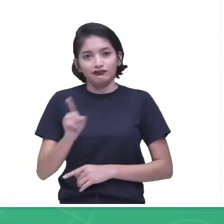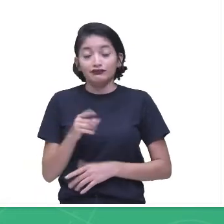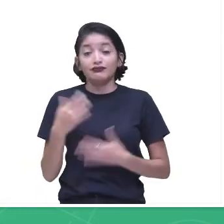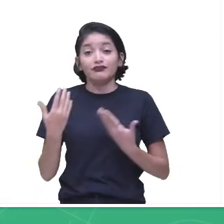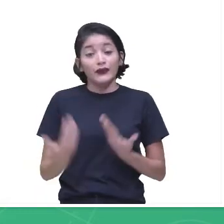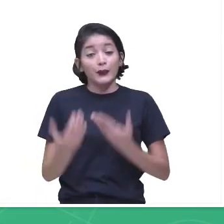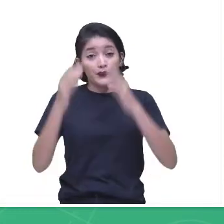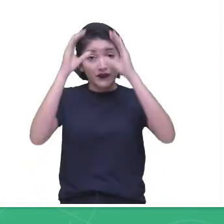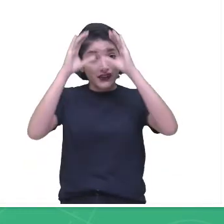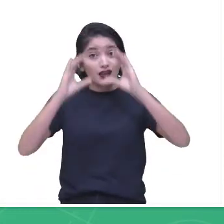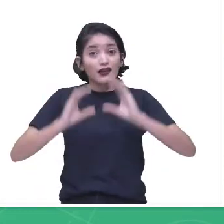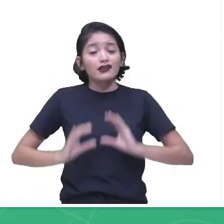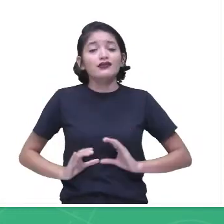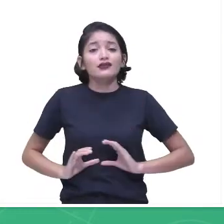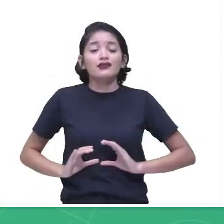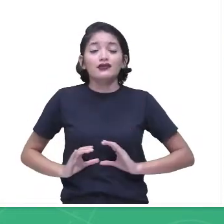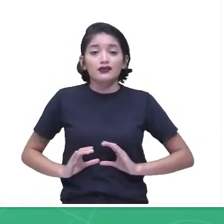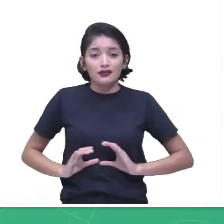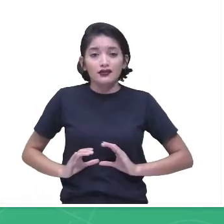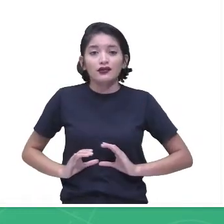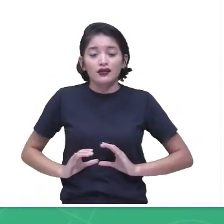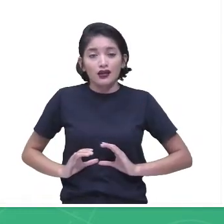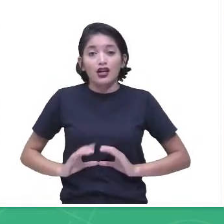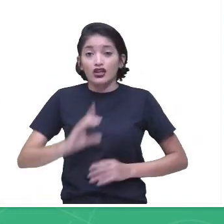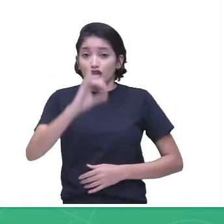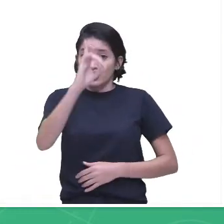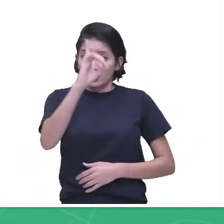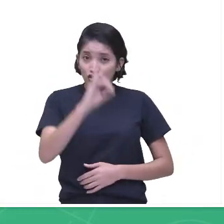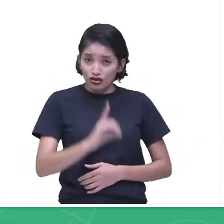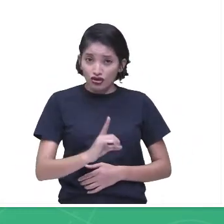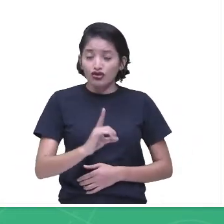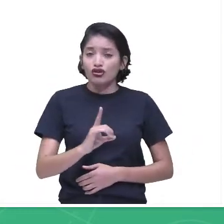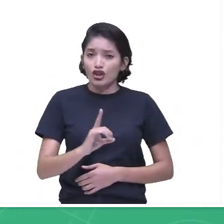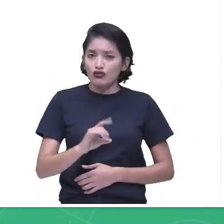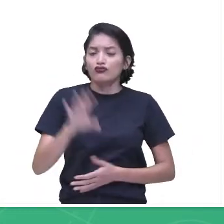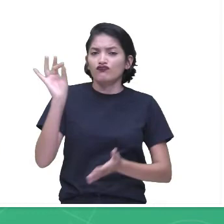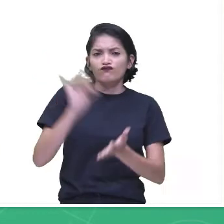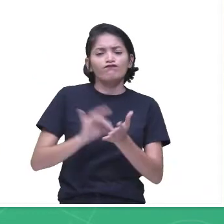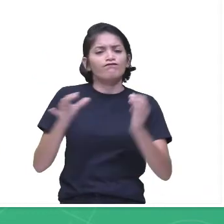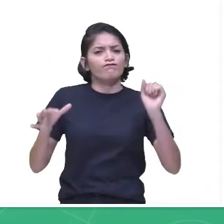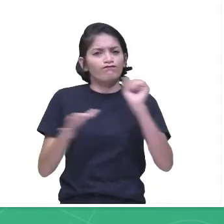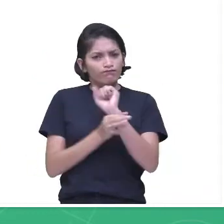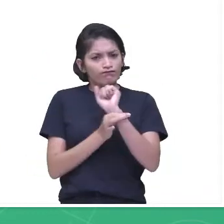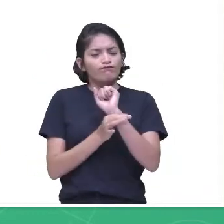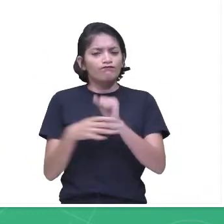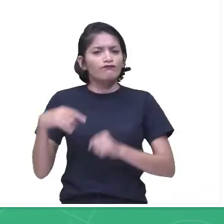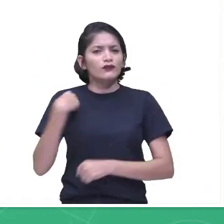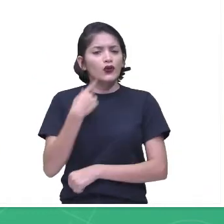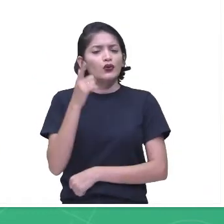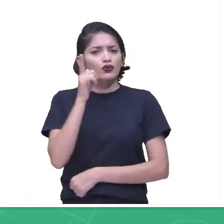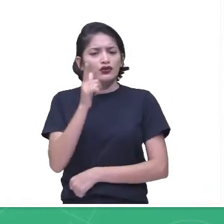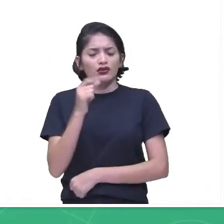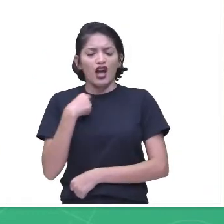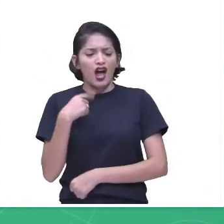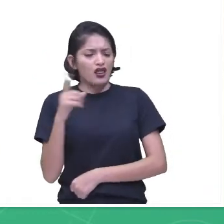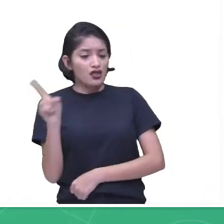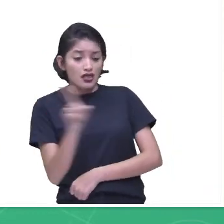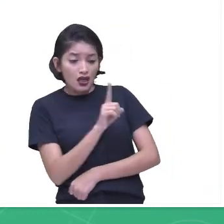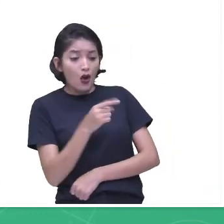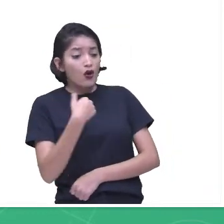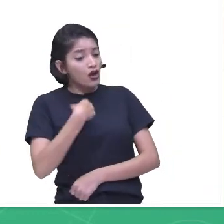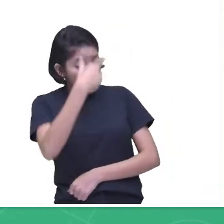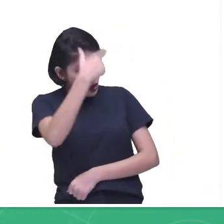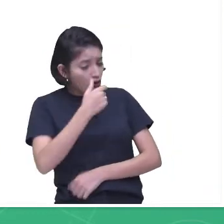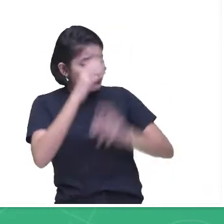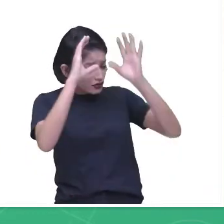cidadania, ela é direitos garantidos, para que nós possamos dizer, não, eu sou um